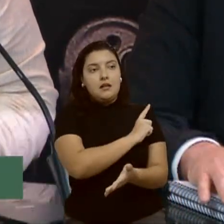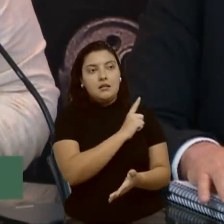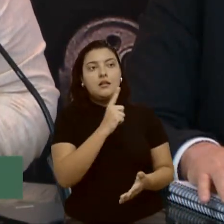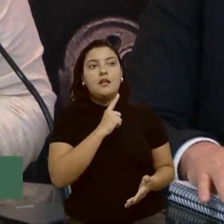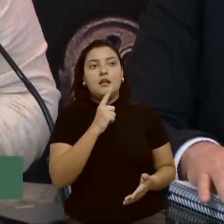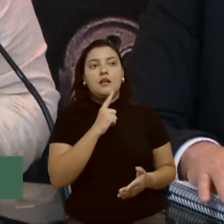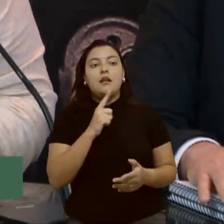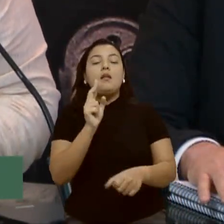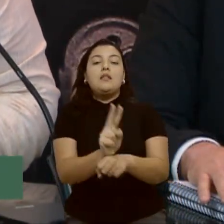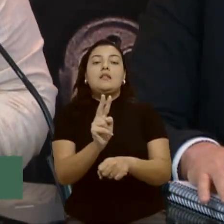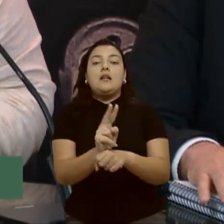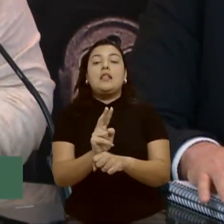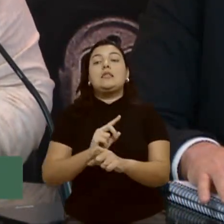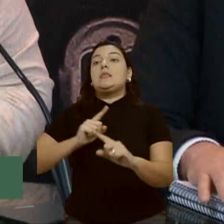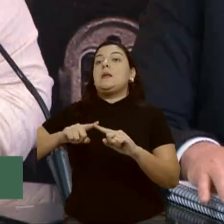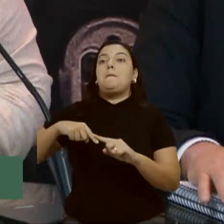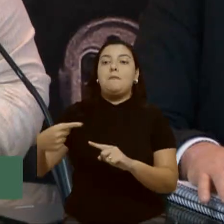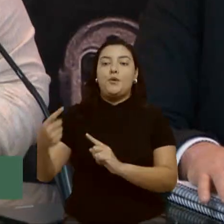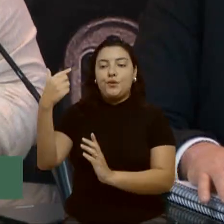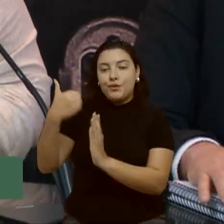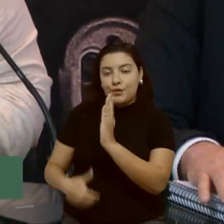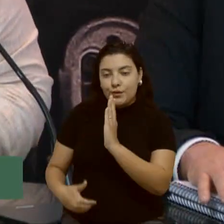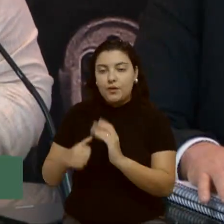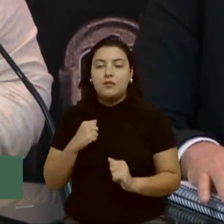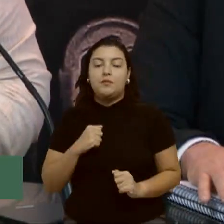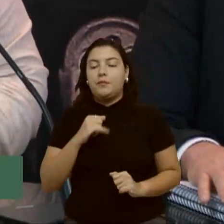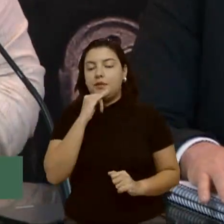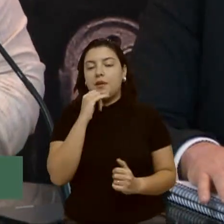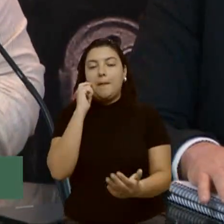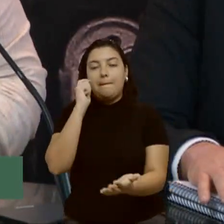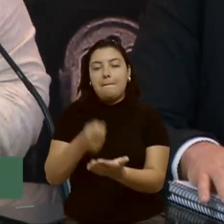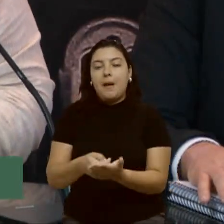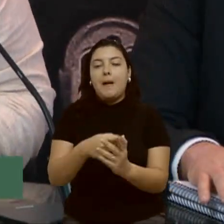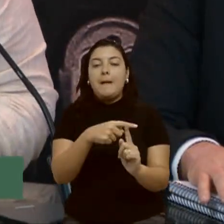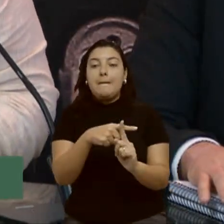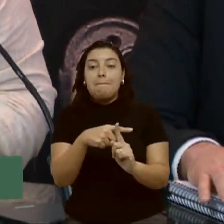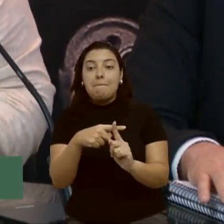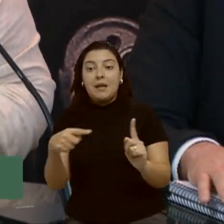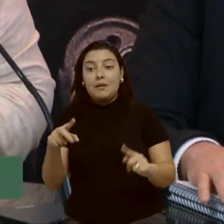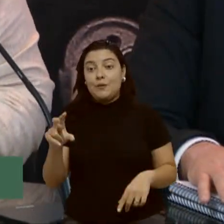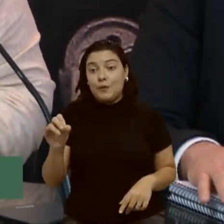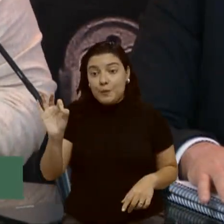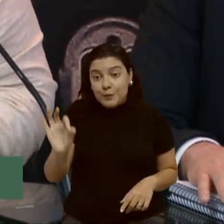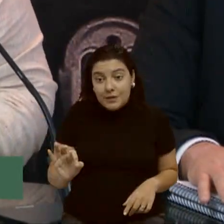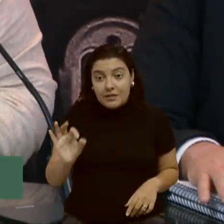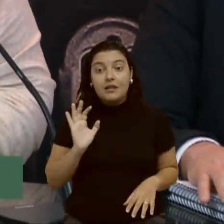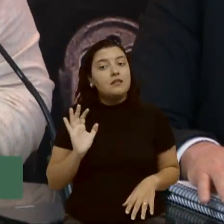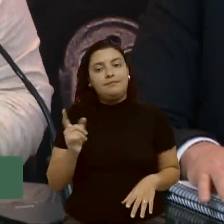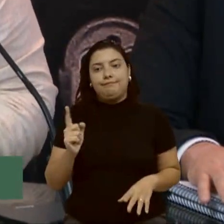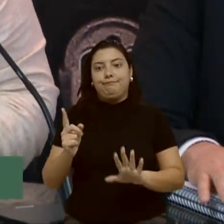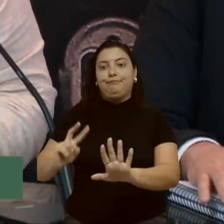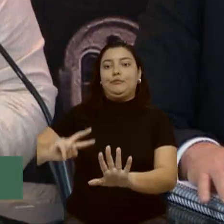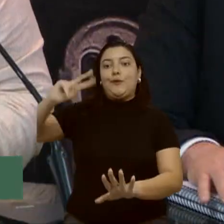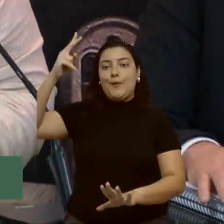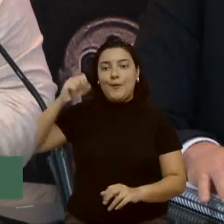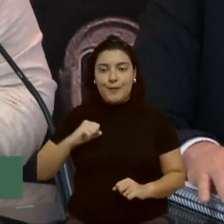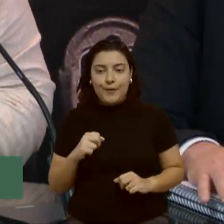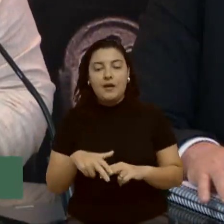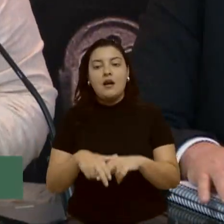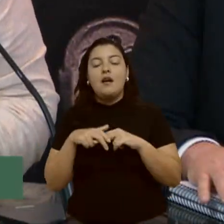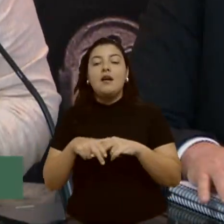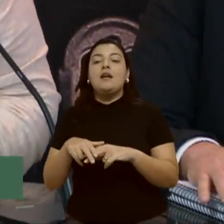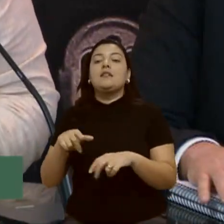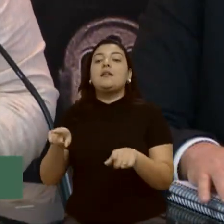para simular um desconto, né? Aquela história, pagar a metade do dobro, né, do preço do produto. A publicidade